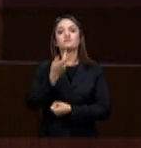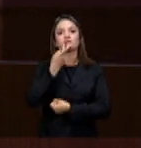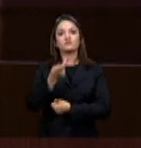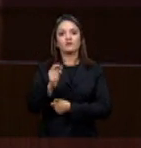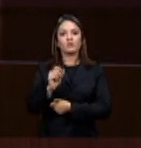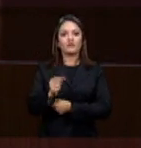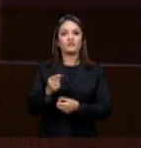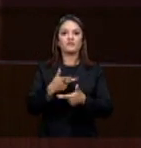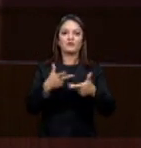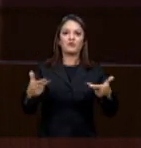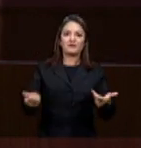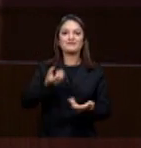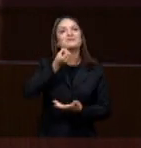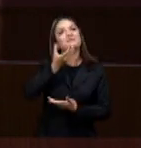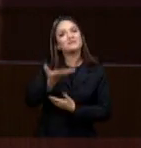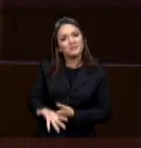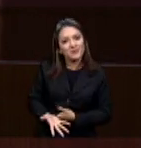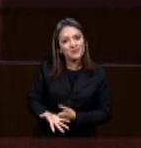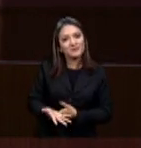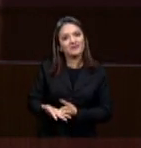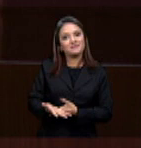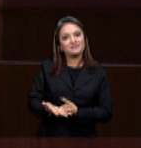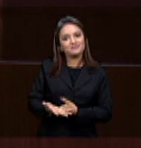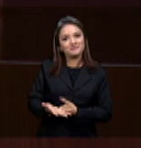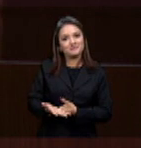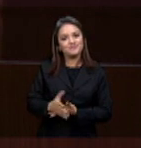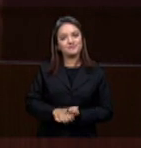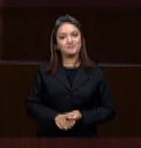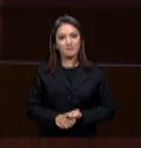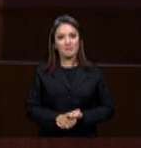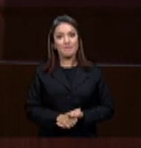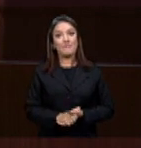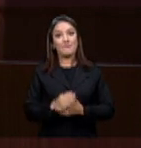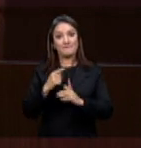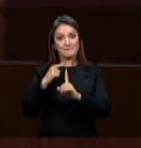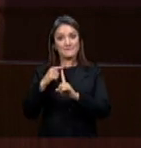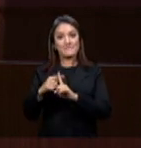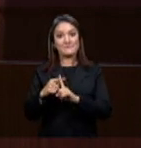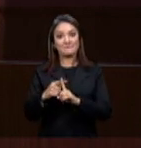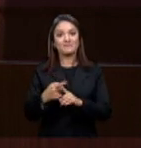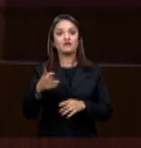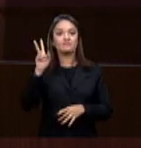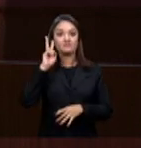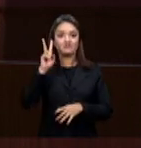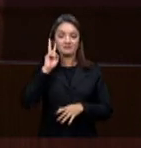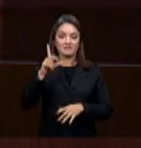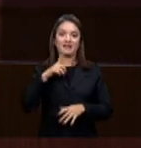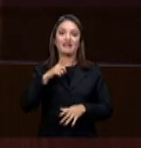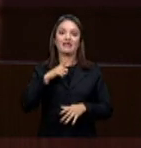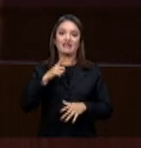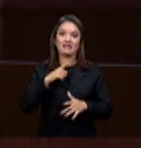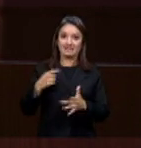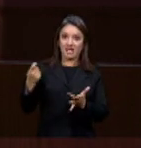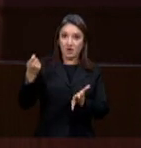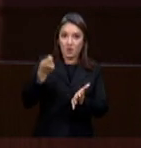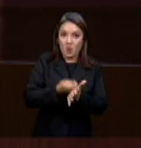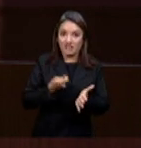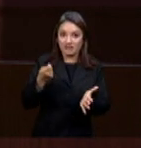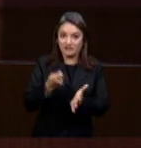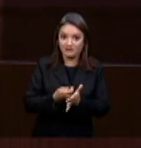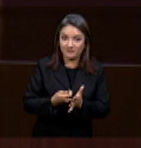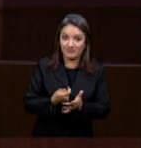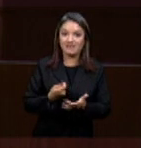graça Fortuna e potência primeiramente quero lembrar a do ativismo da Ação Social